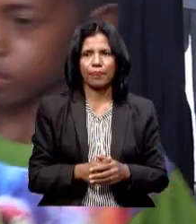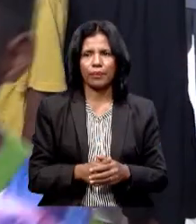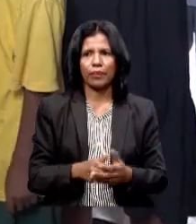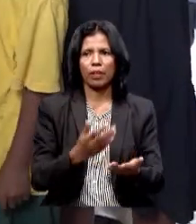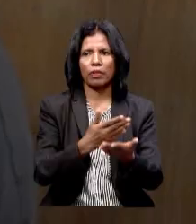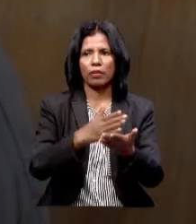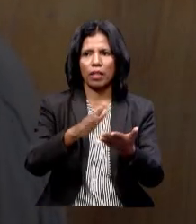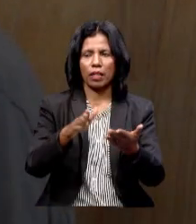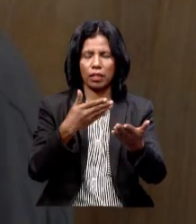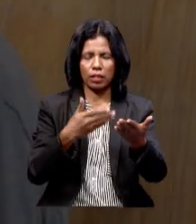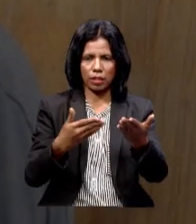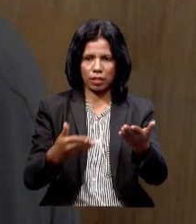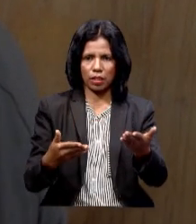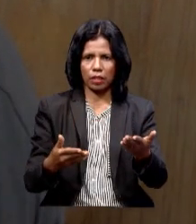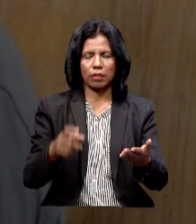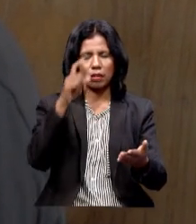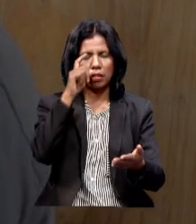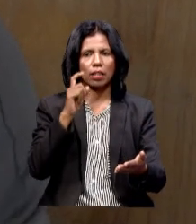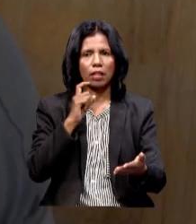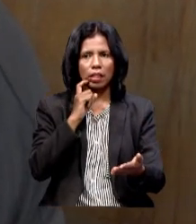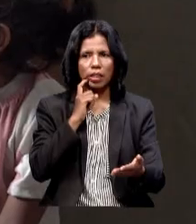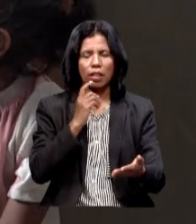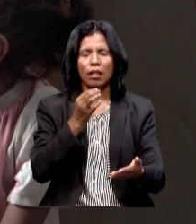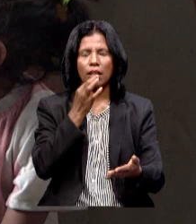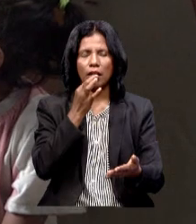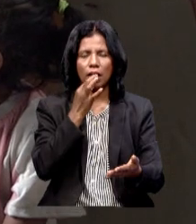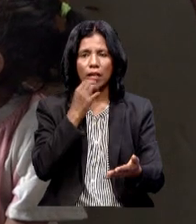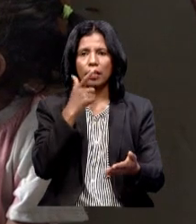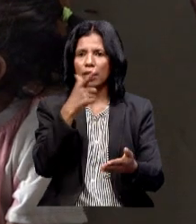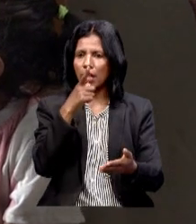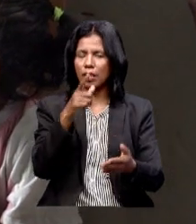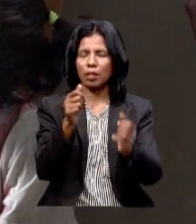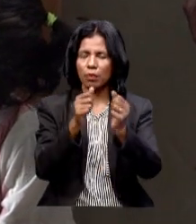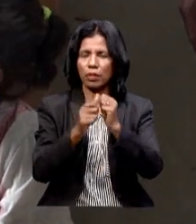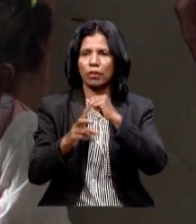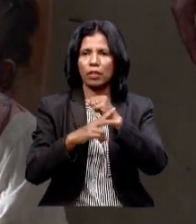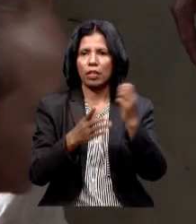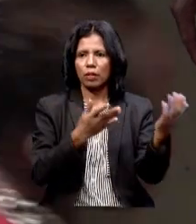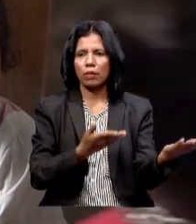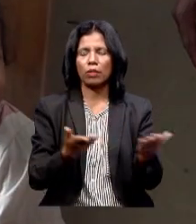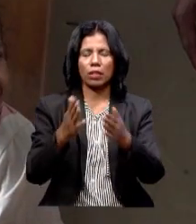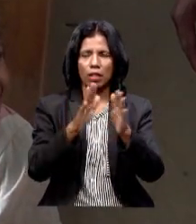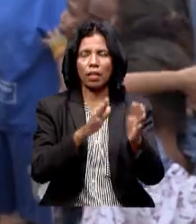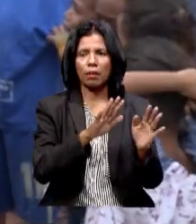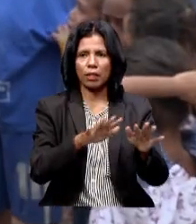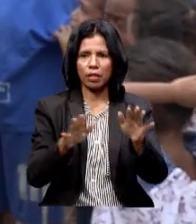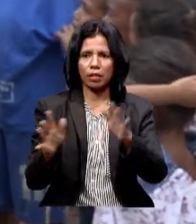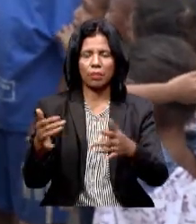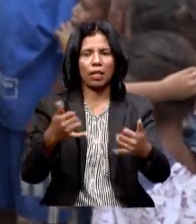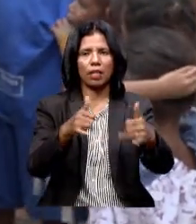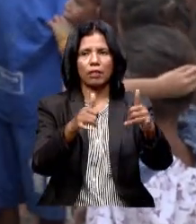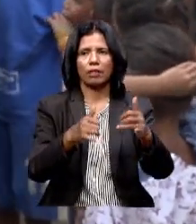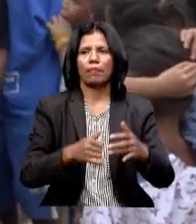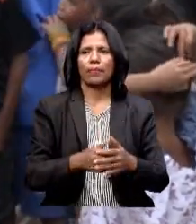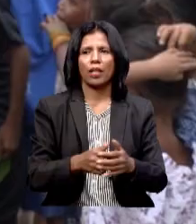distribuído sem necessidade básica, Xanana Guzmão mos ham meu dia hamuto com vítima no lori labarixira ba passeio. Total vítima